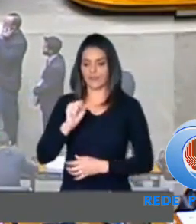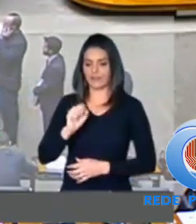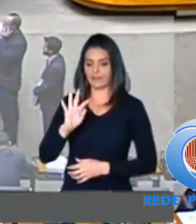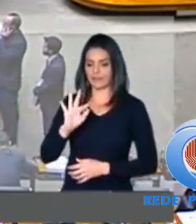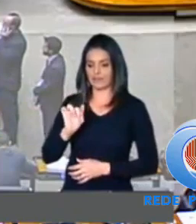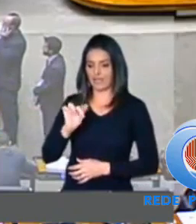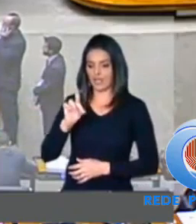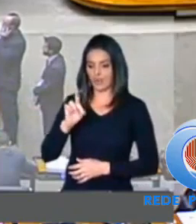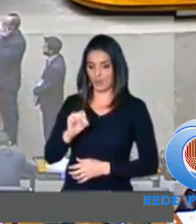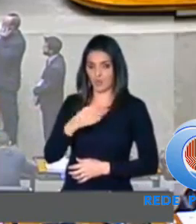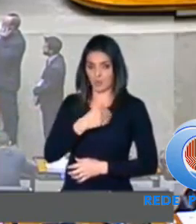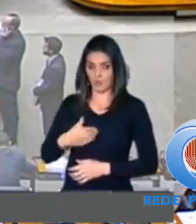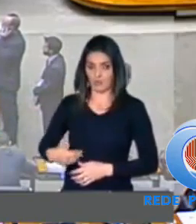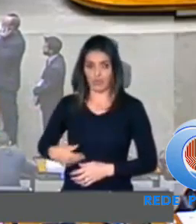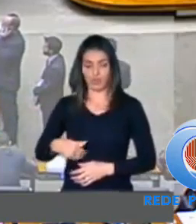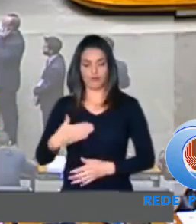menos